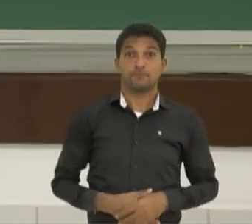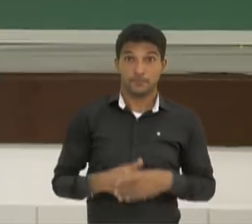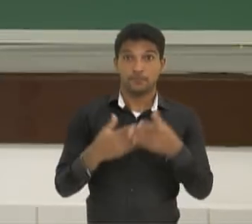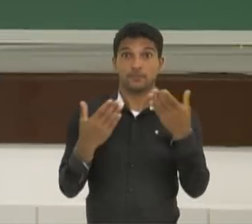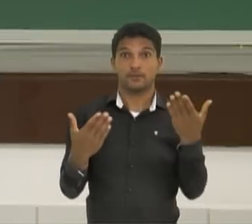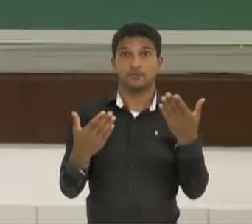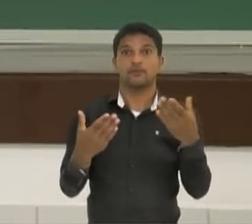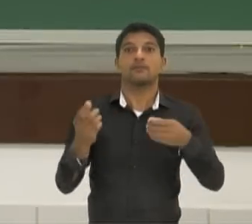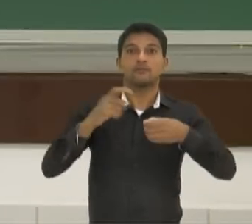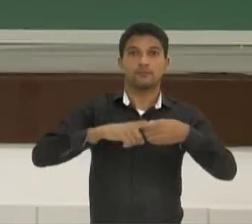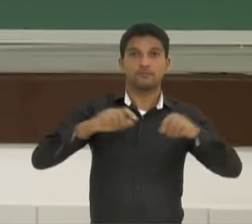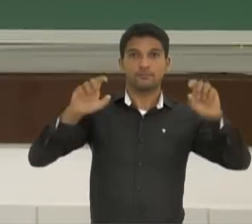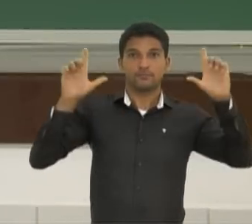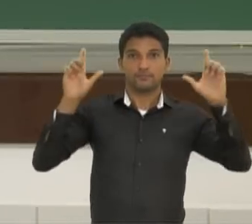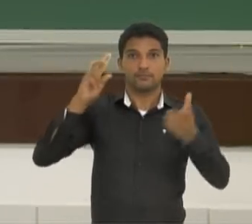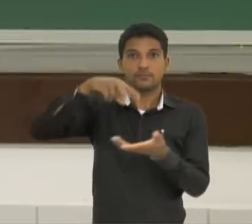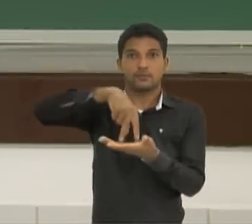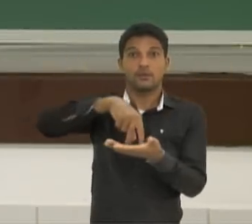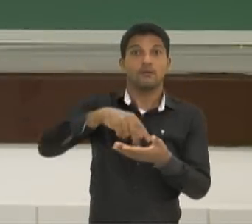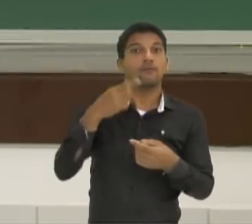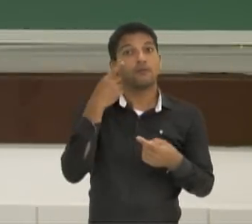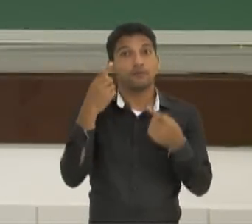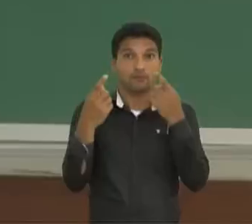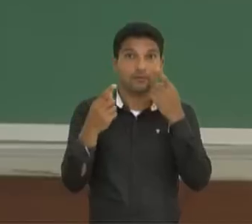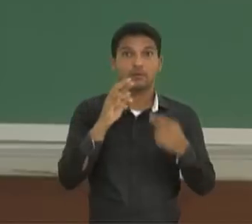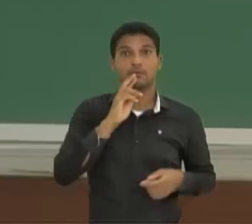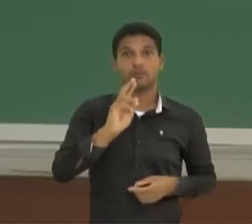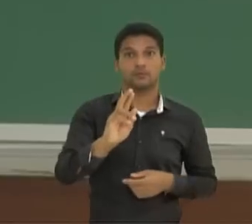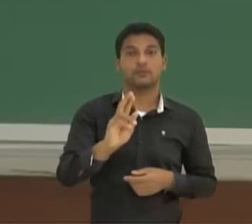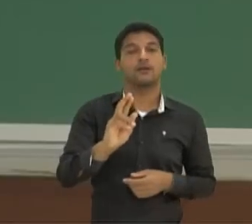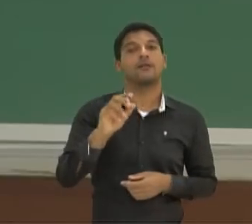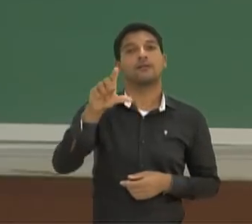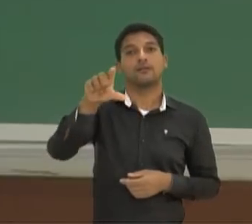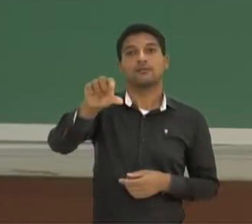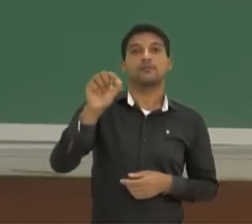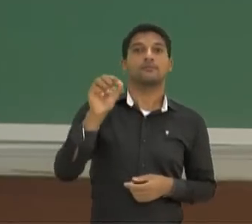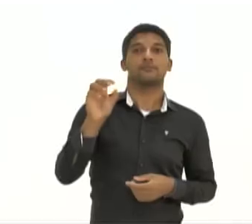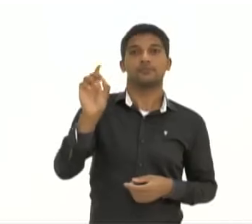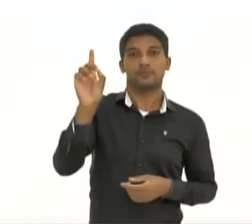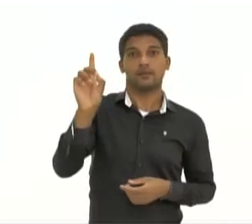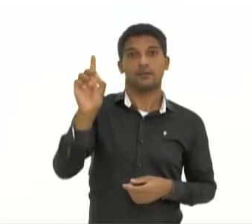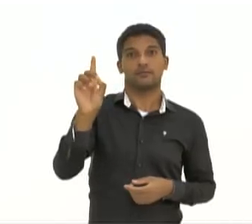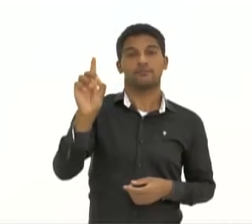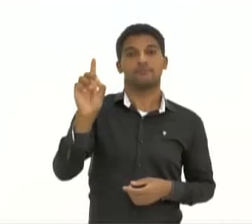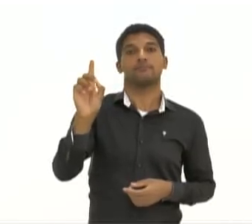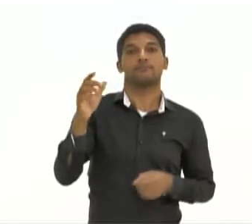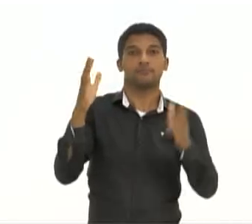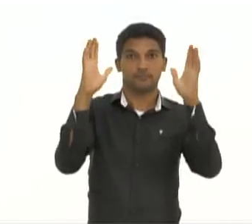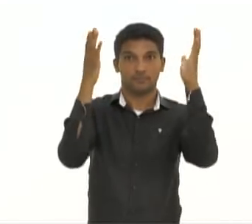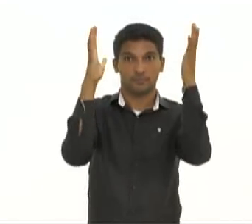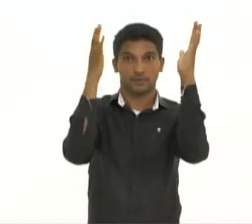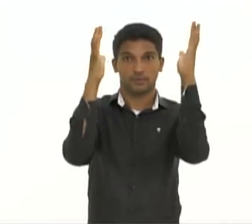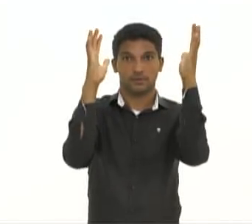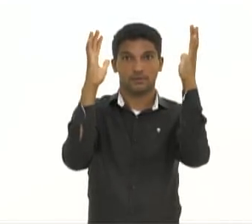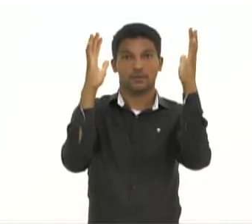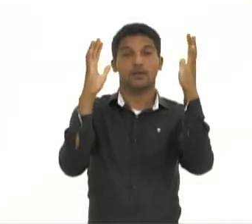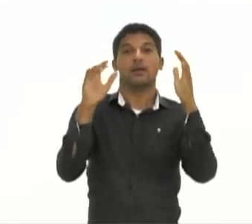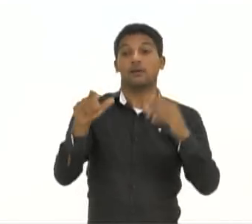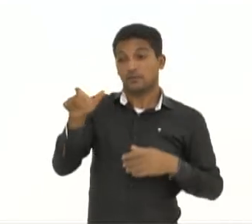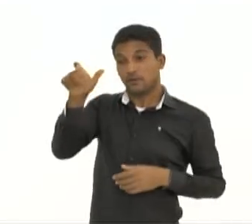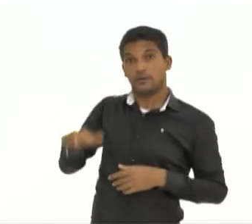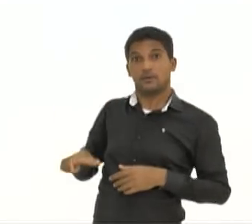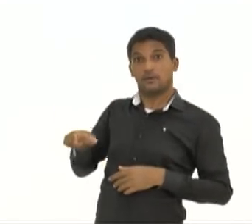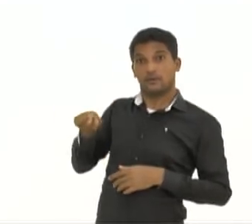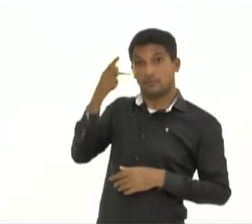E aí, galera, vamos retornar então? Verifiquem lá, quem assinalou a letra B, parabéns, acertou, né? Então, a pessoa que escreveu a carta é o que nós chamamos